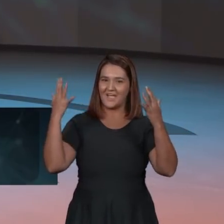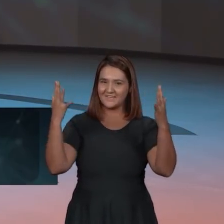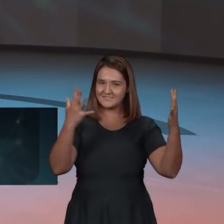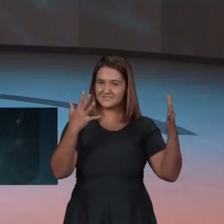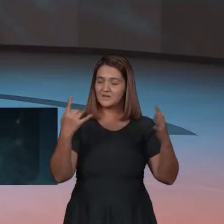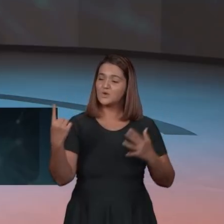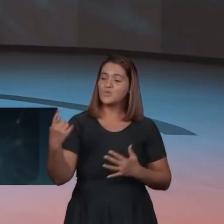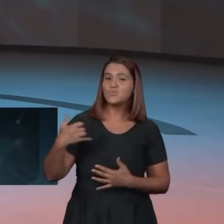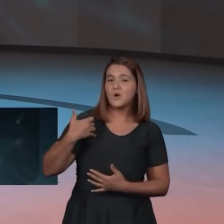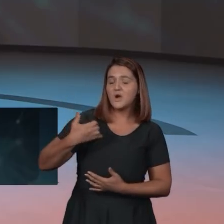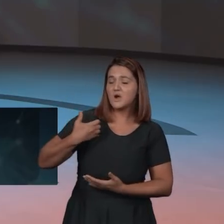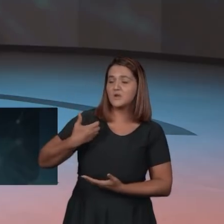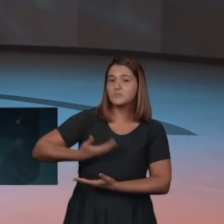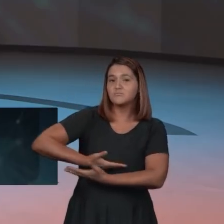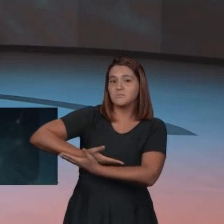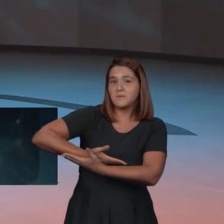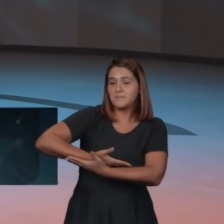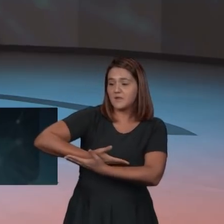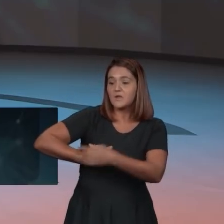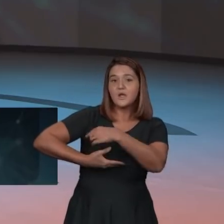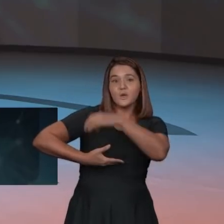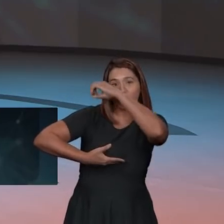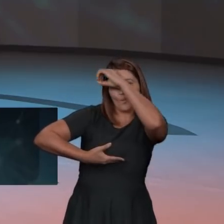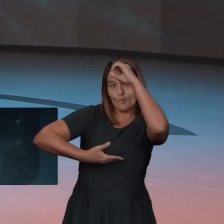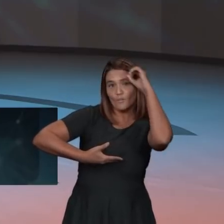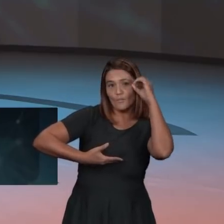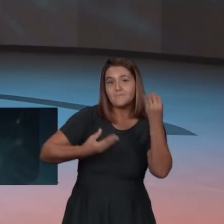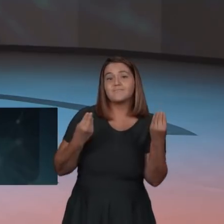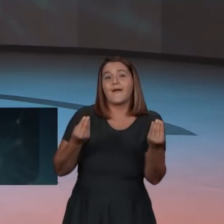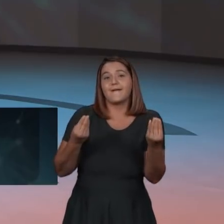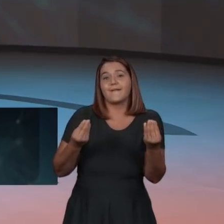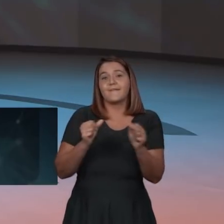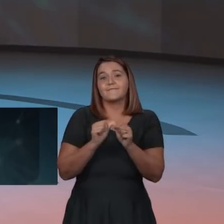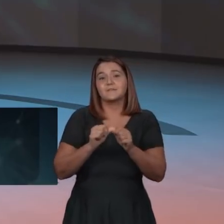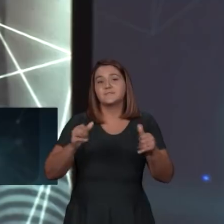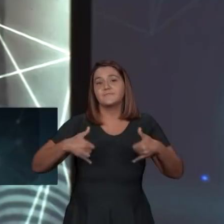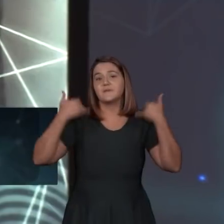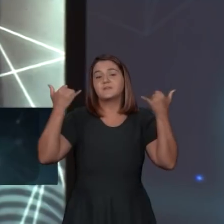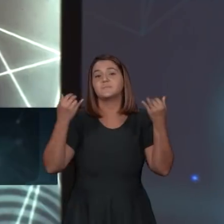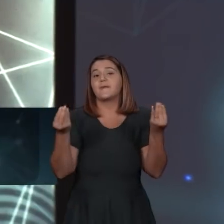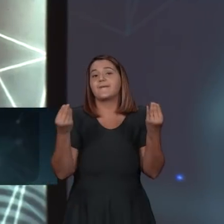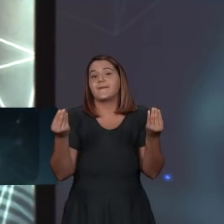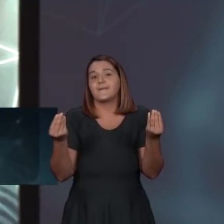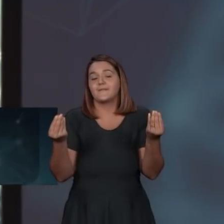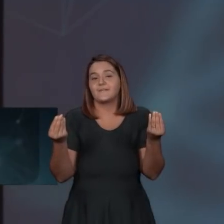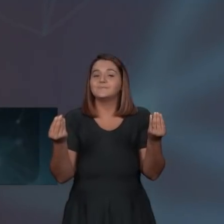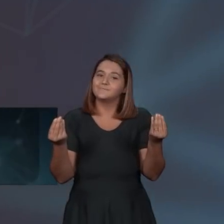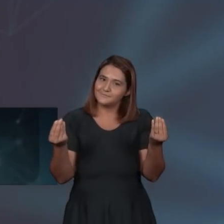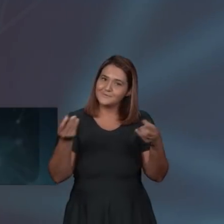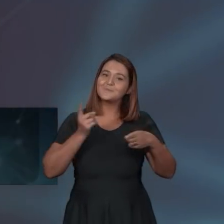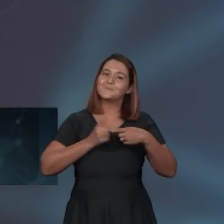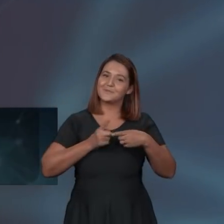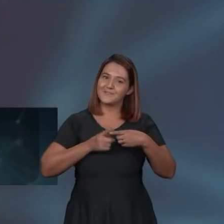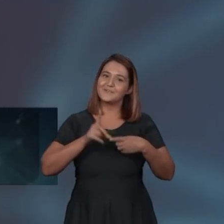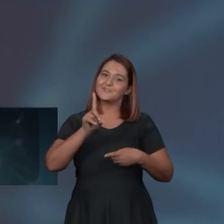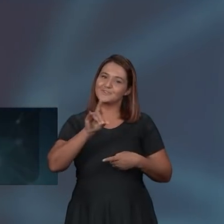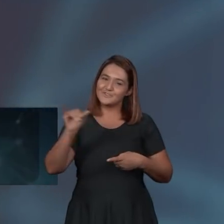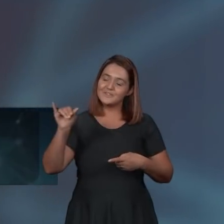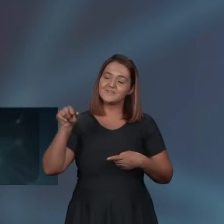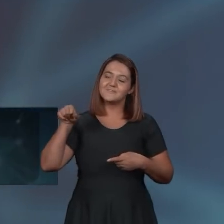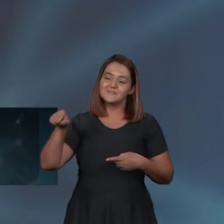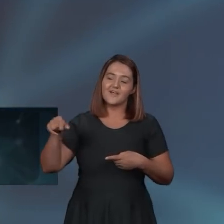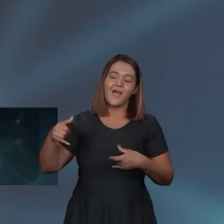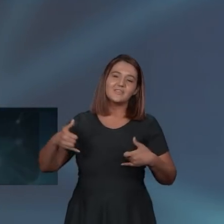do bebê se ele não sabe o que você está fazendo e isso não é aquilo que vai tornar você pai dele? É porque naquele dia você tem algo para